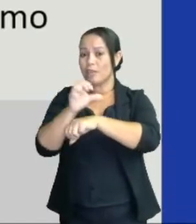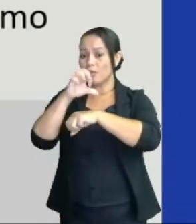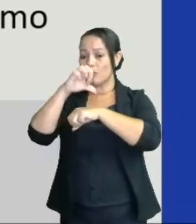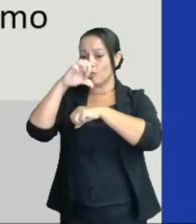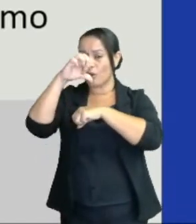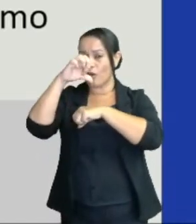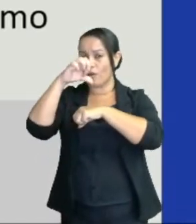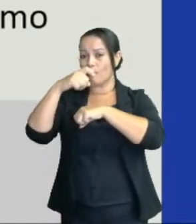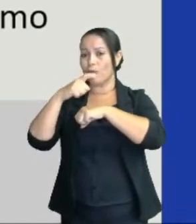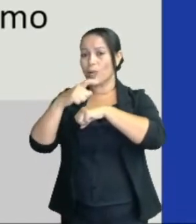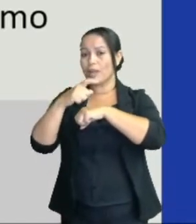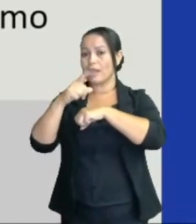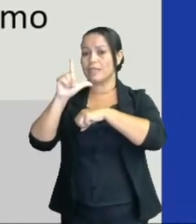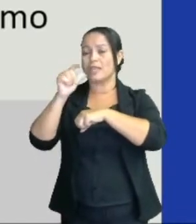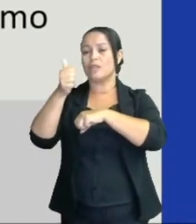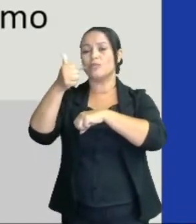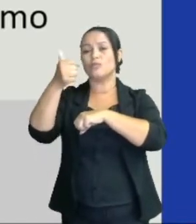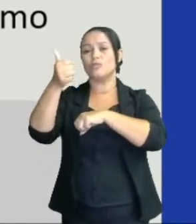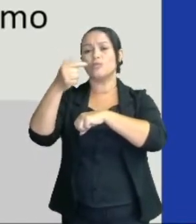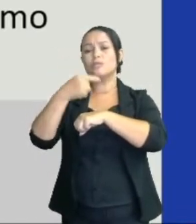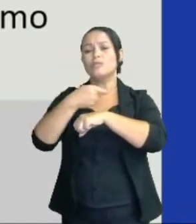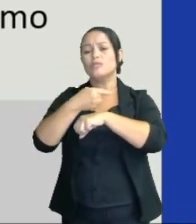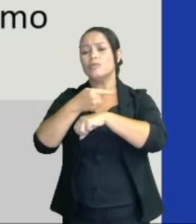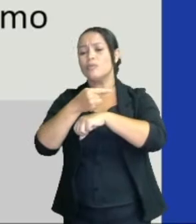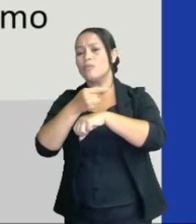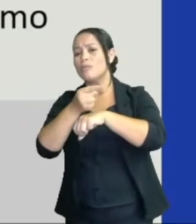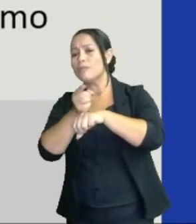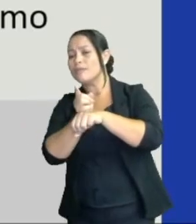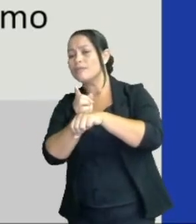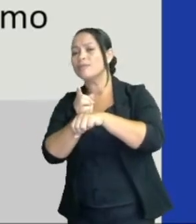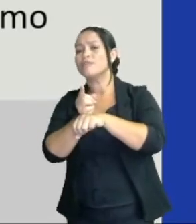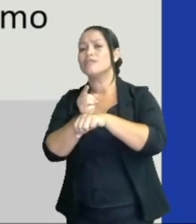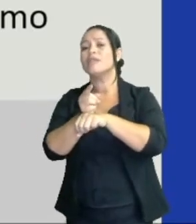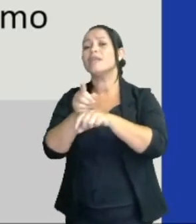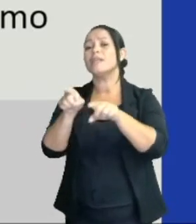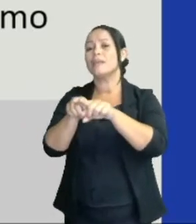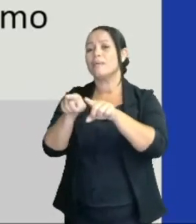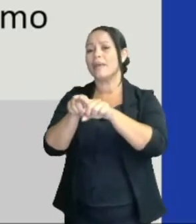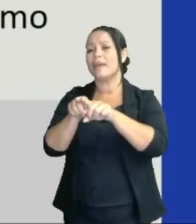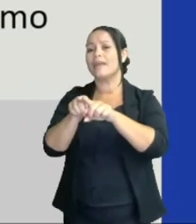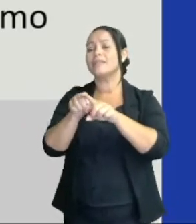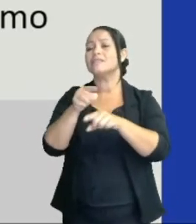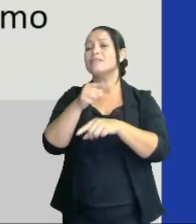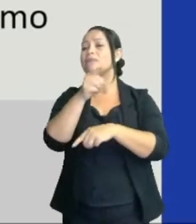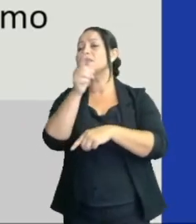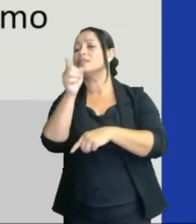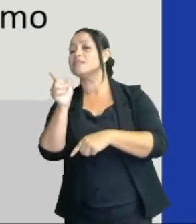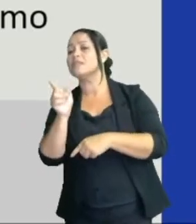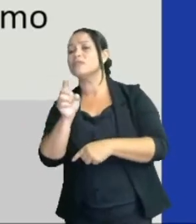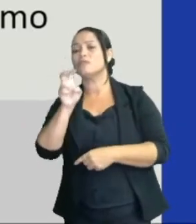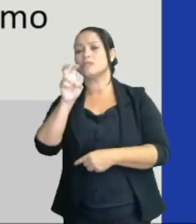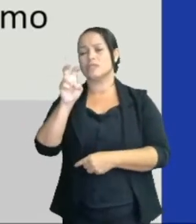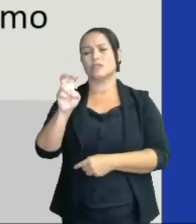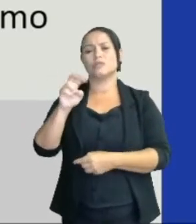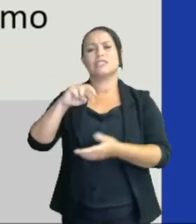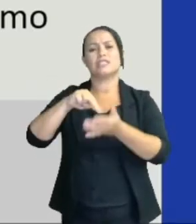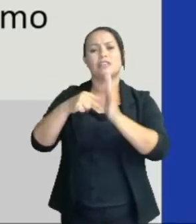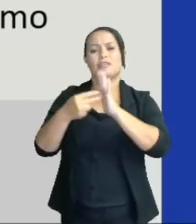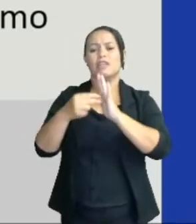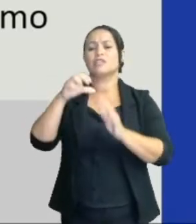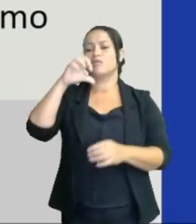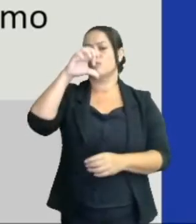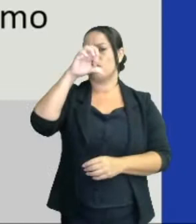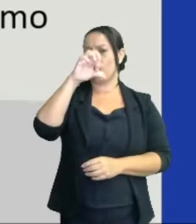e o ponteiro grande está no 12. E o ponteiro de segundos está no 5. Então, isso quer dizer que